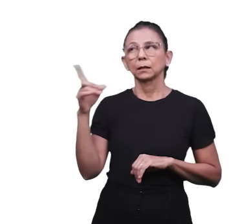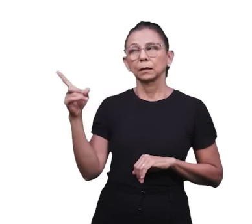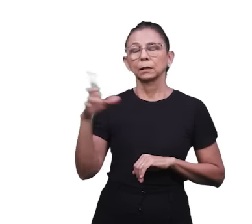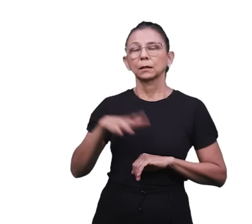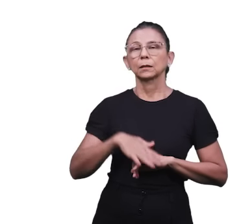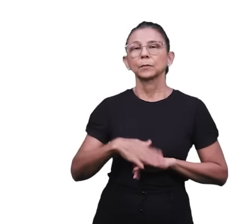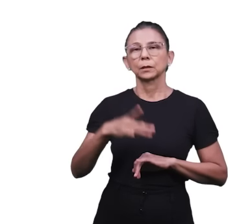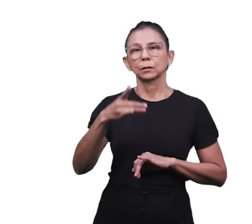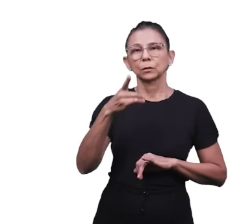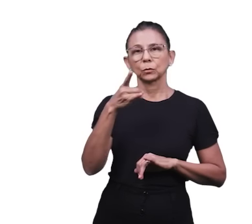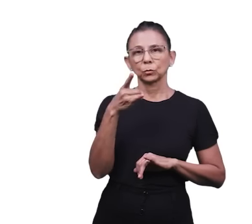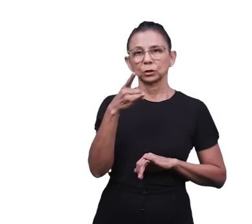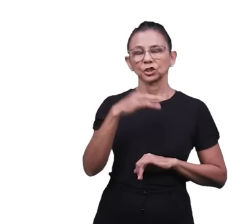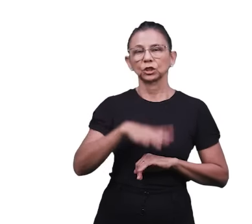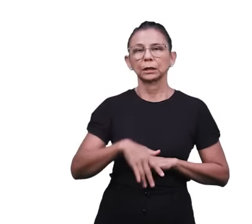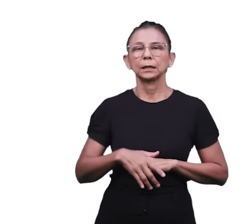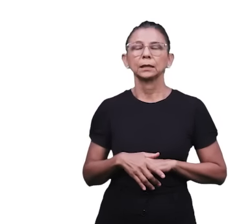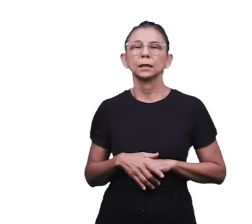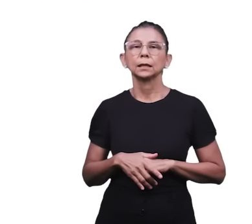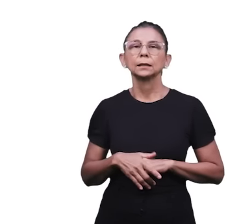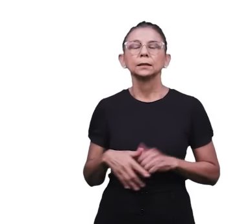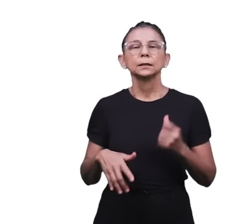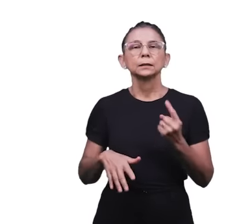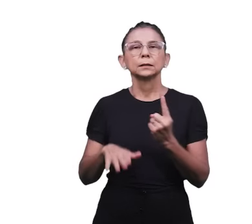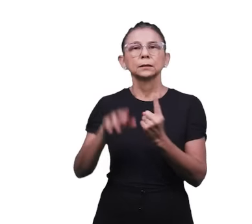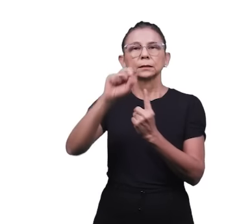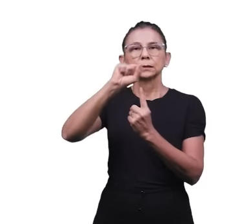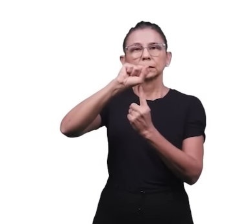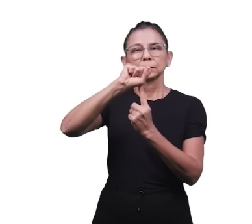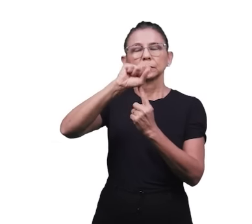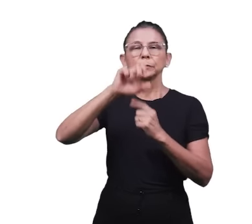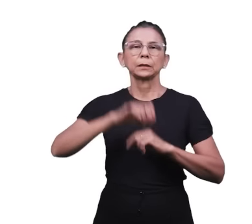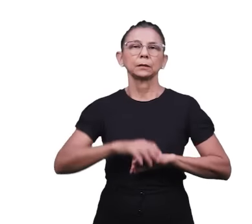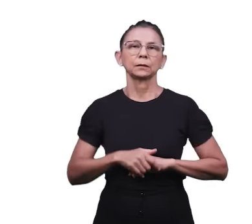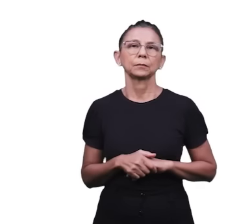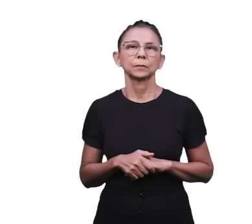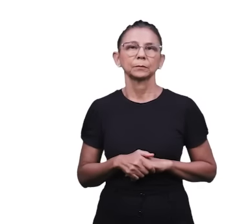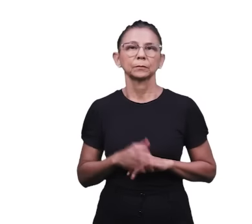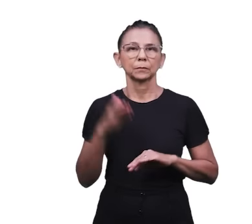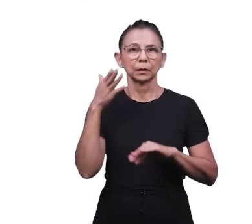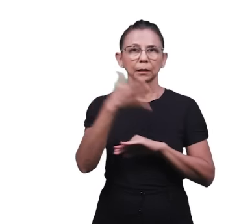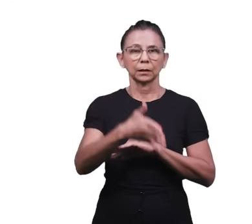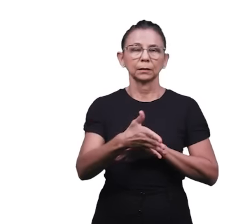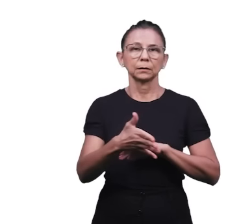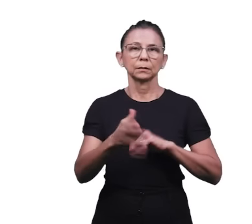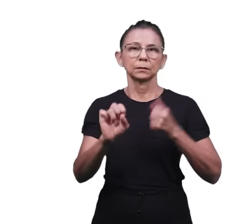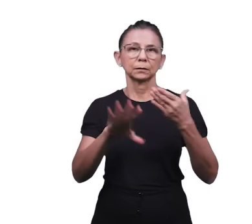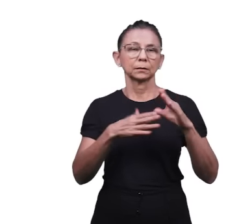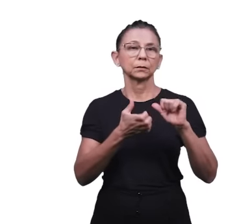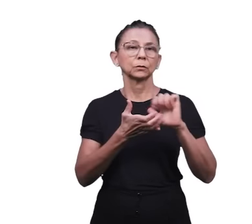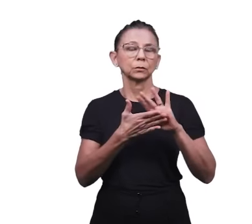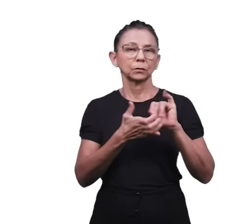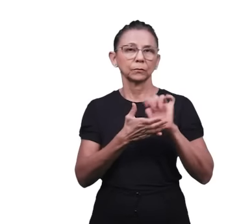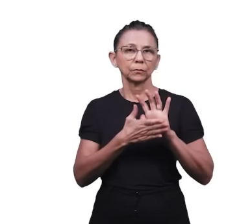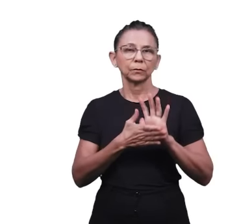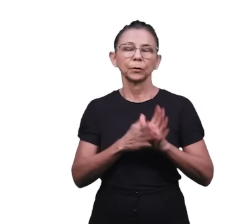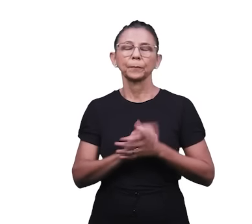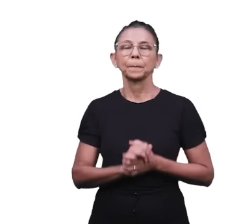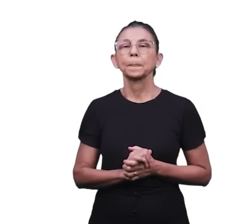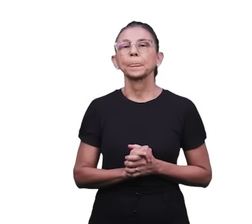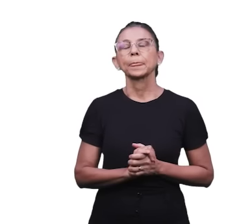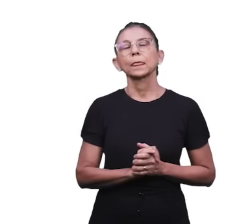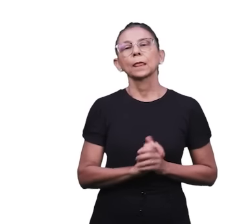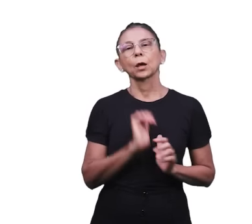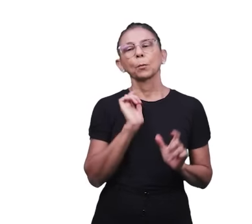colcheia e semínima só que é que já vai entrar cantando louvor Então vamos sou